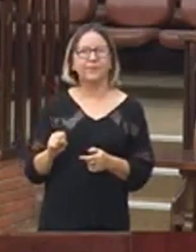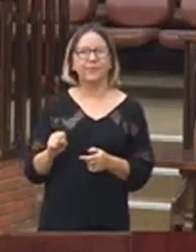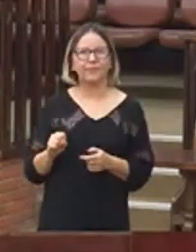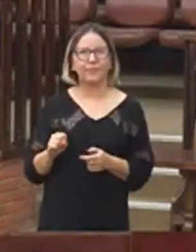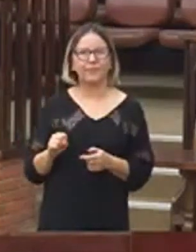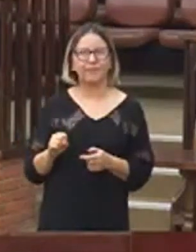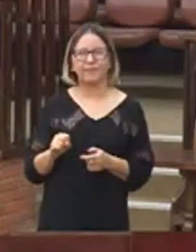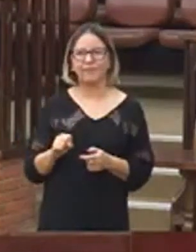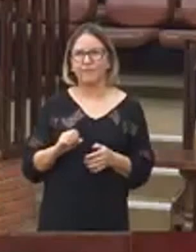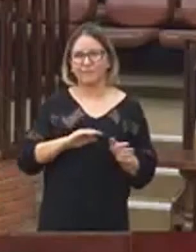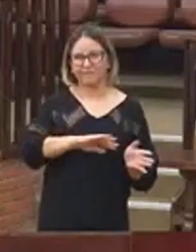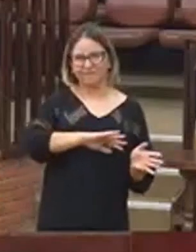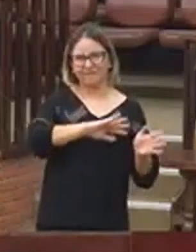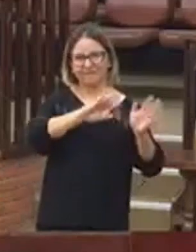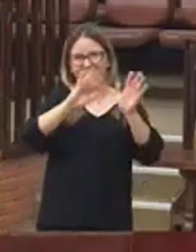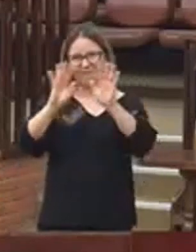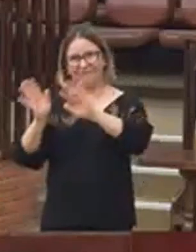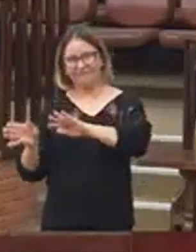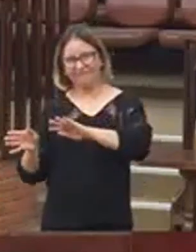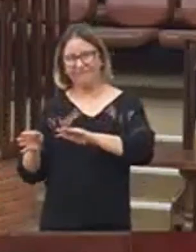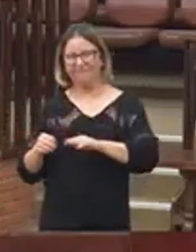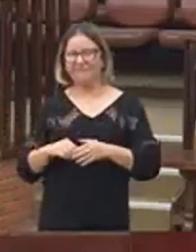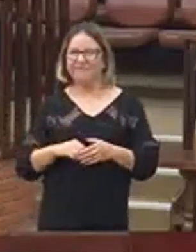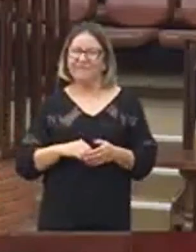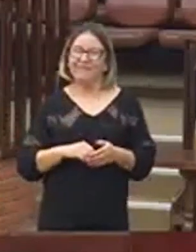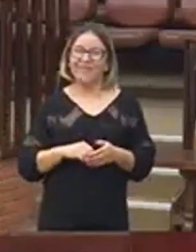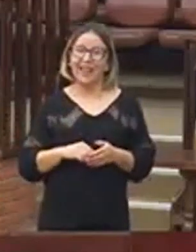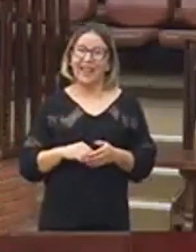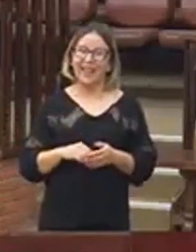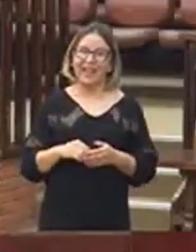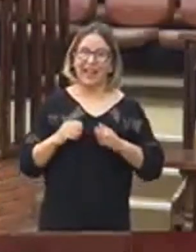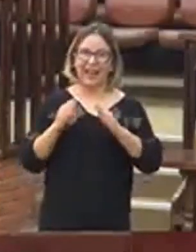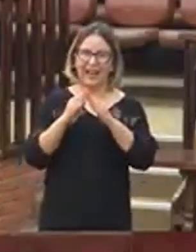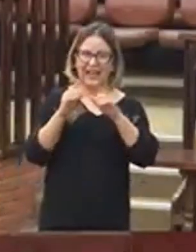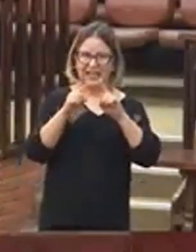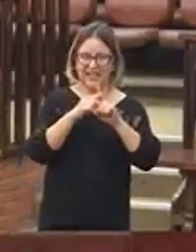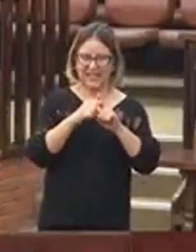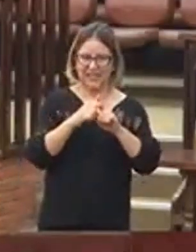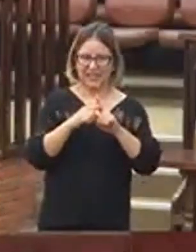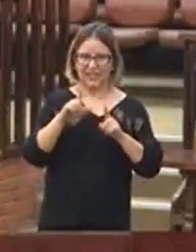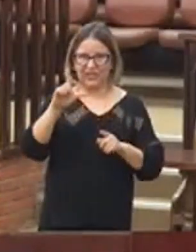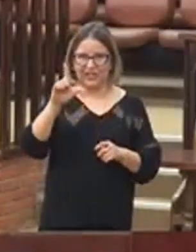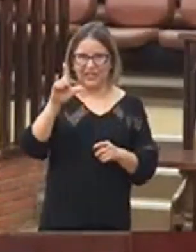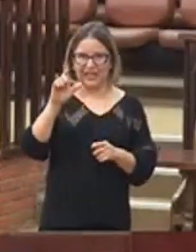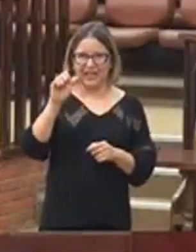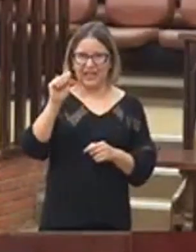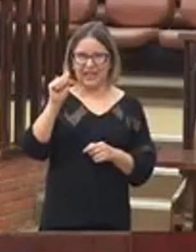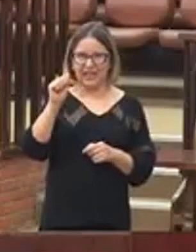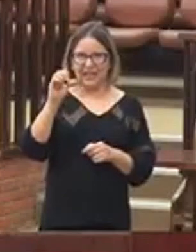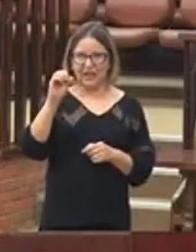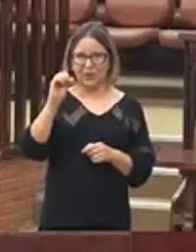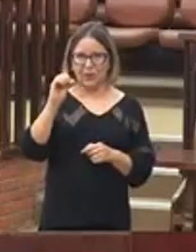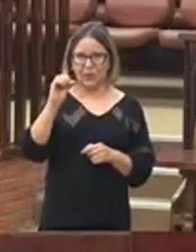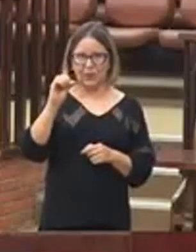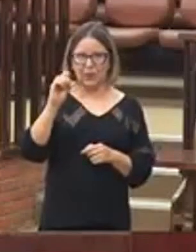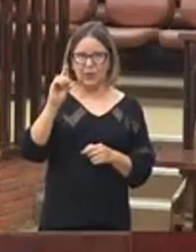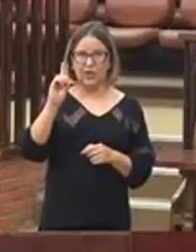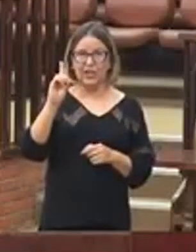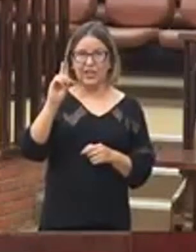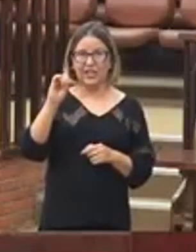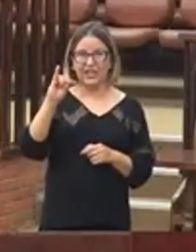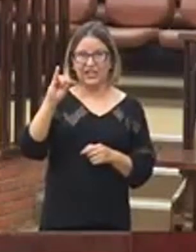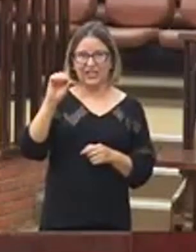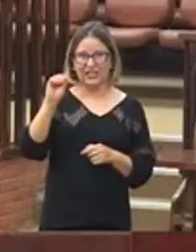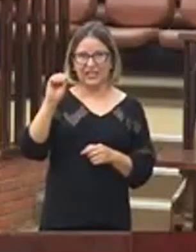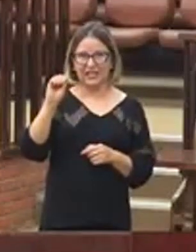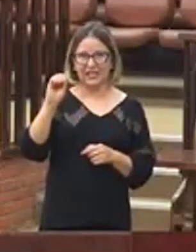é a igreja dos nossos dias. Só que Laodiceia tinha as suas portas trancadas. Jesus está do lado de fora,